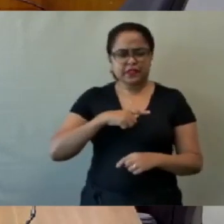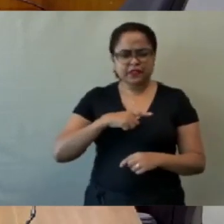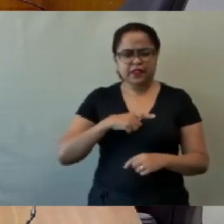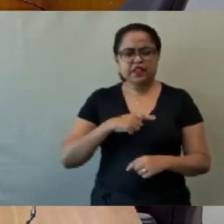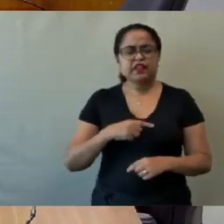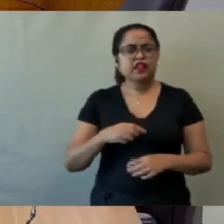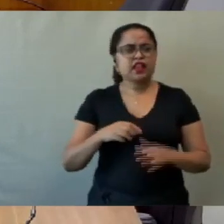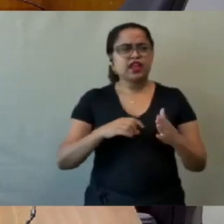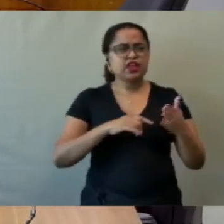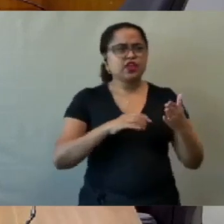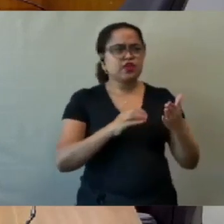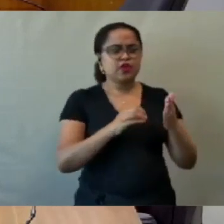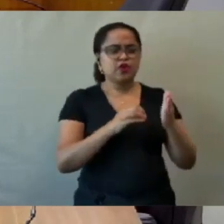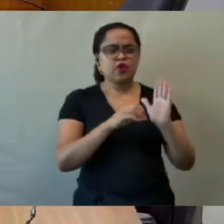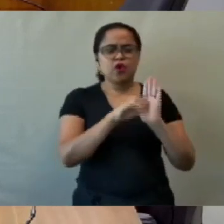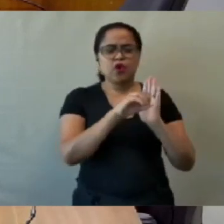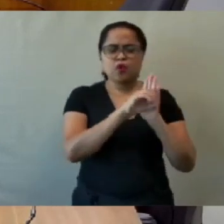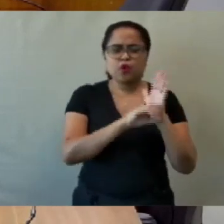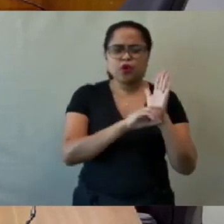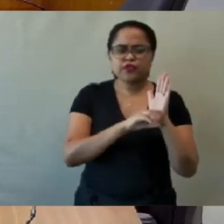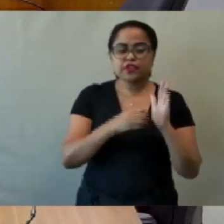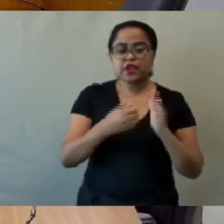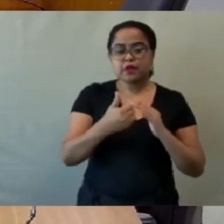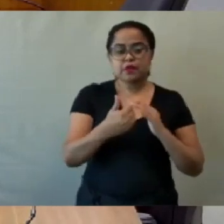Dirleg, ofício da Dirleg, número